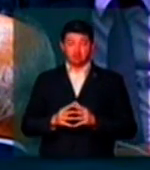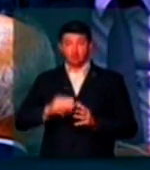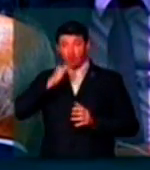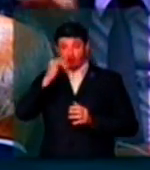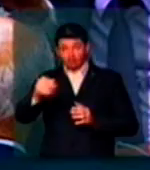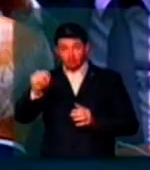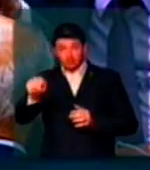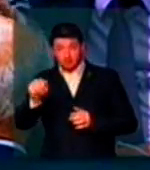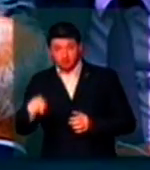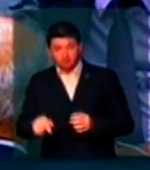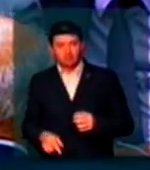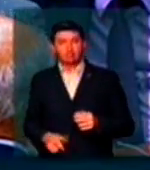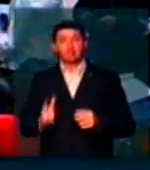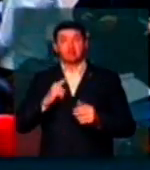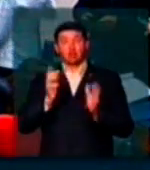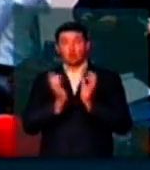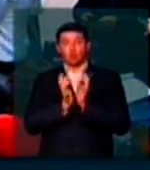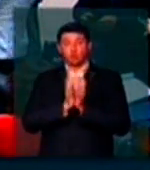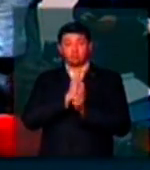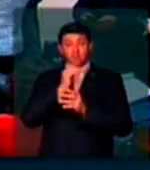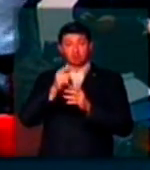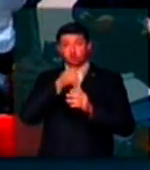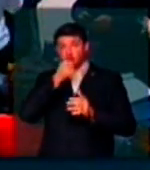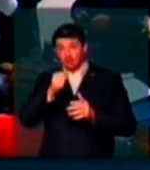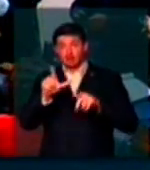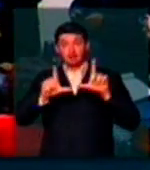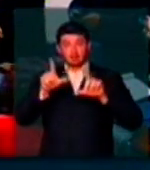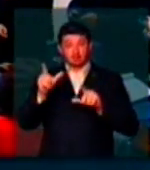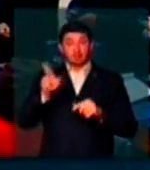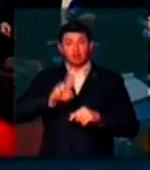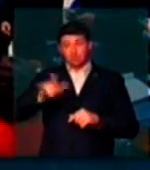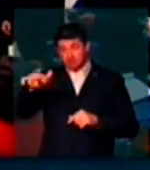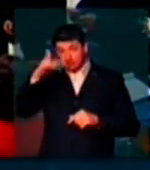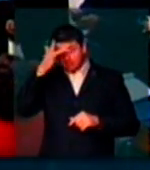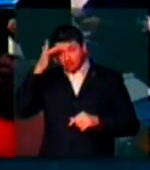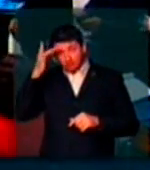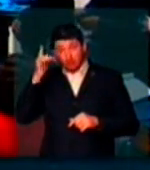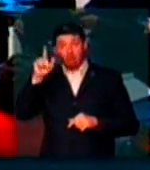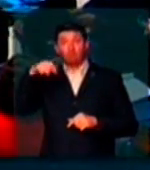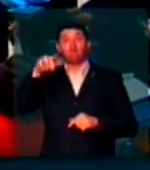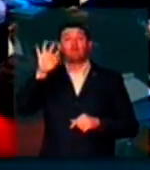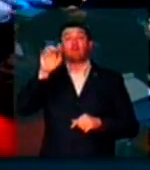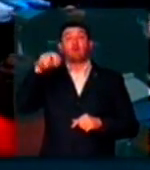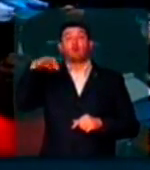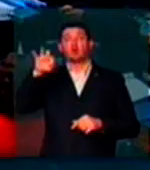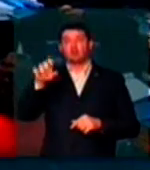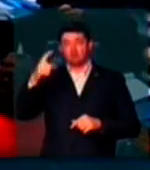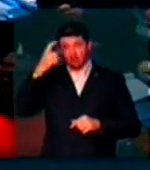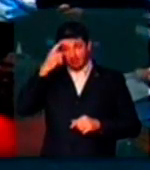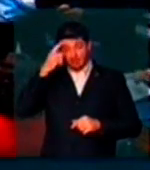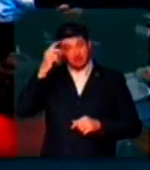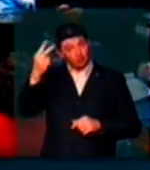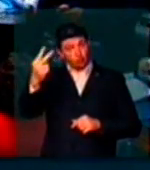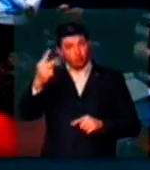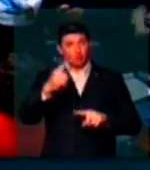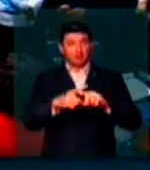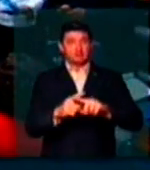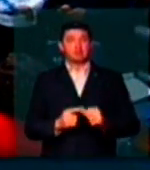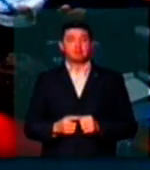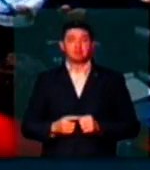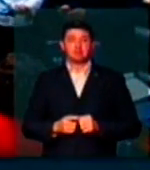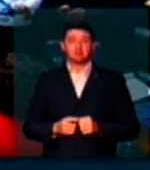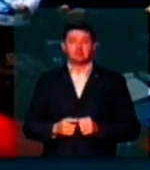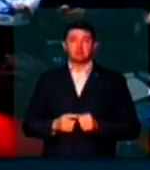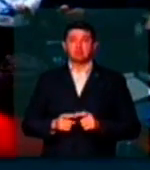alerta, inclusive segmentos da imprensa, que estão usando essas pessoas como fonte, pensarão duas vezes para